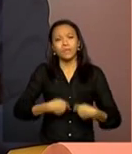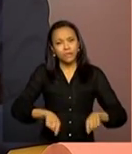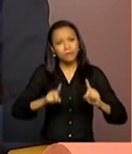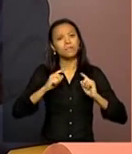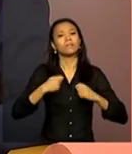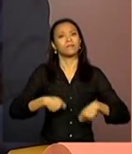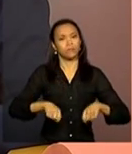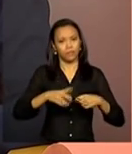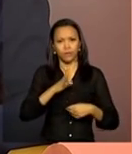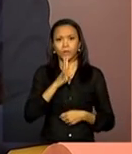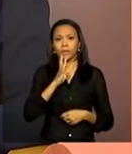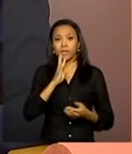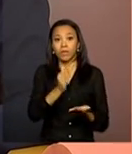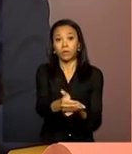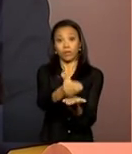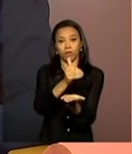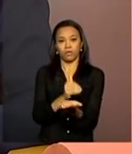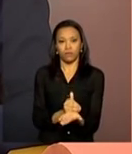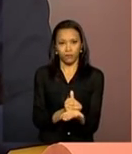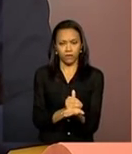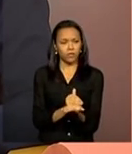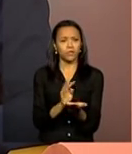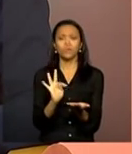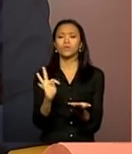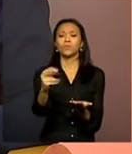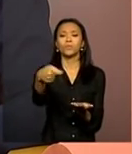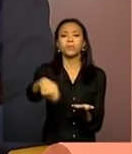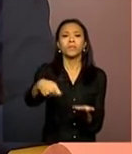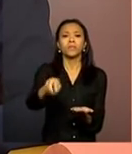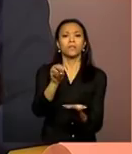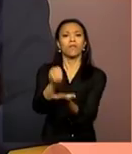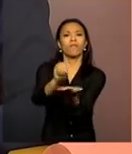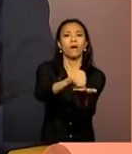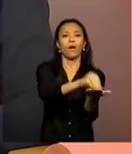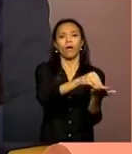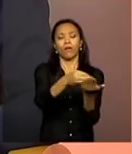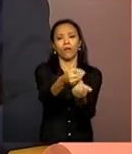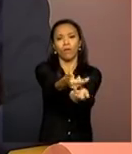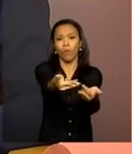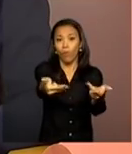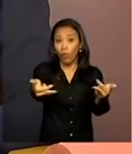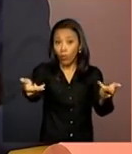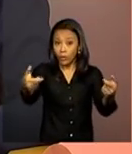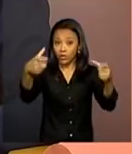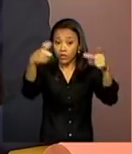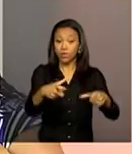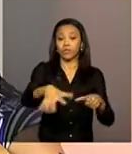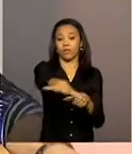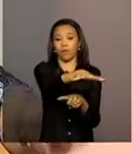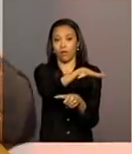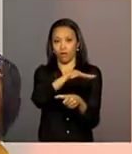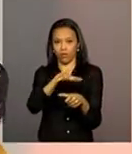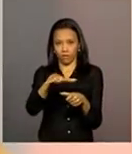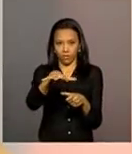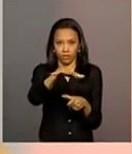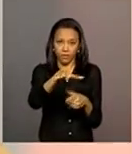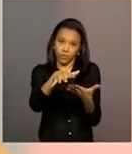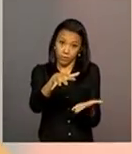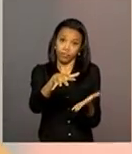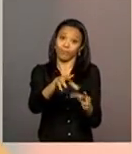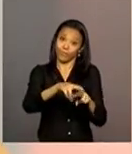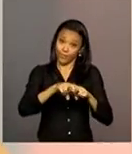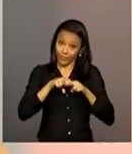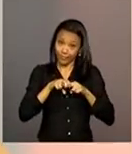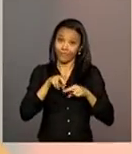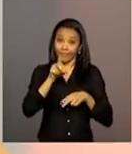prévio de toda as demandas de todos os indicadores daquele território Mais amplo portanto é